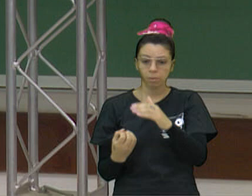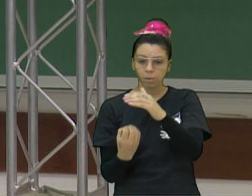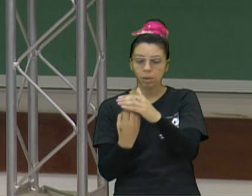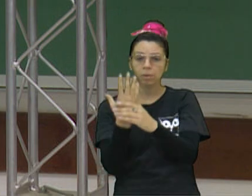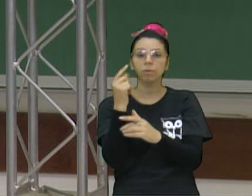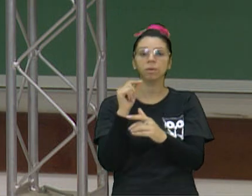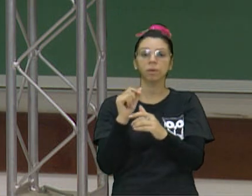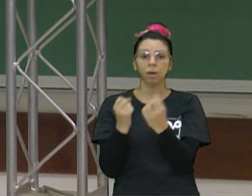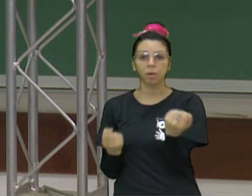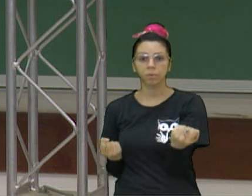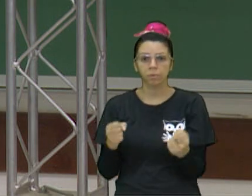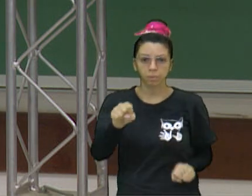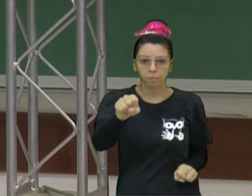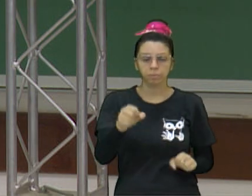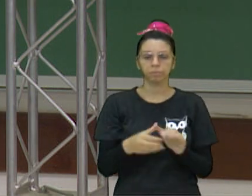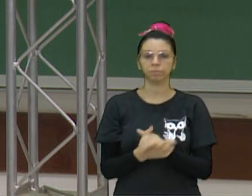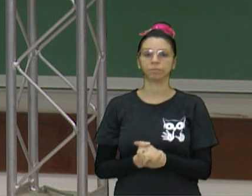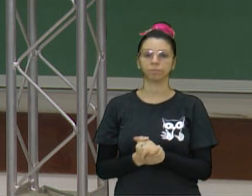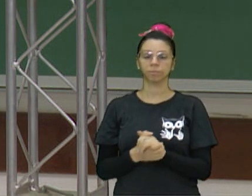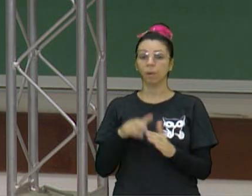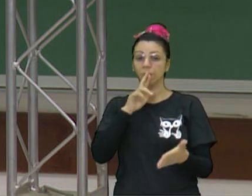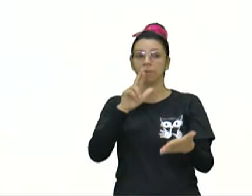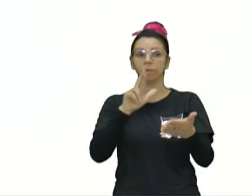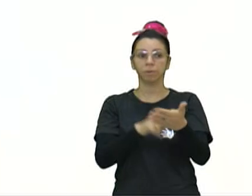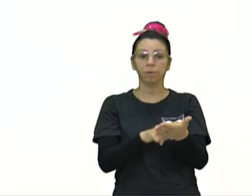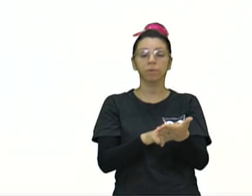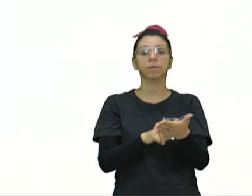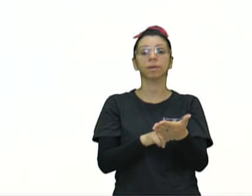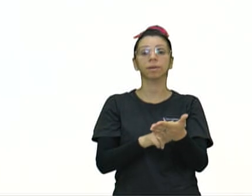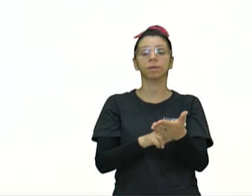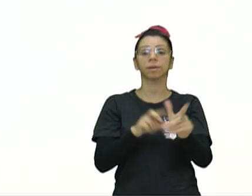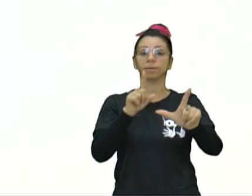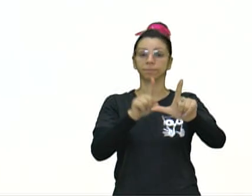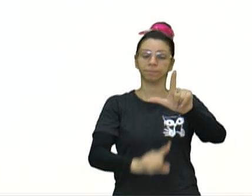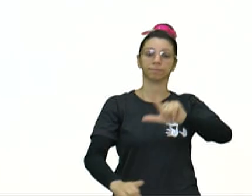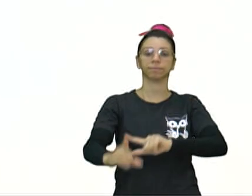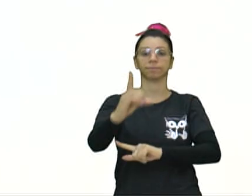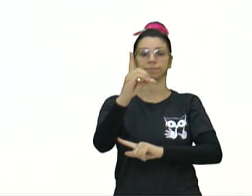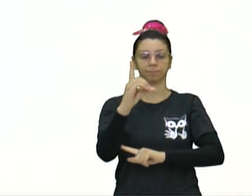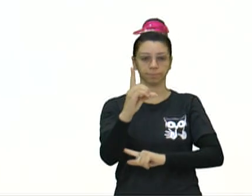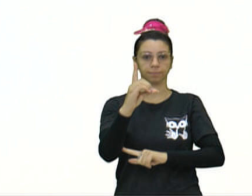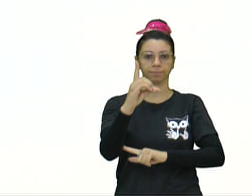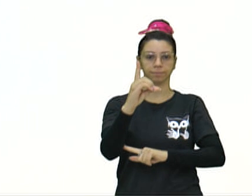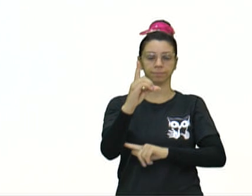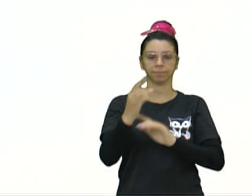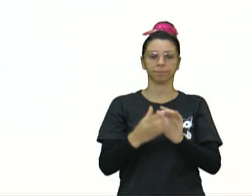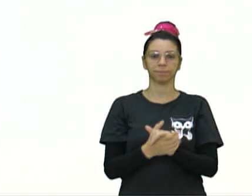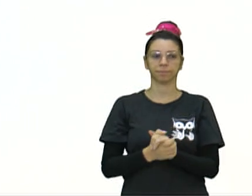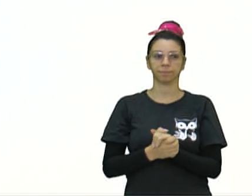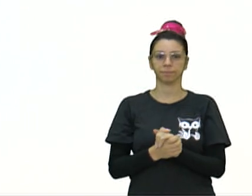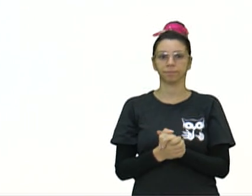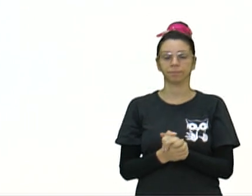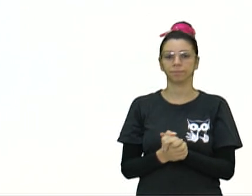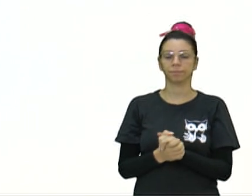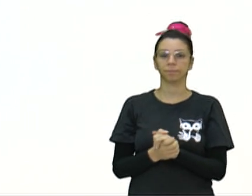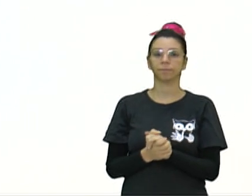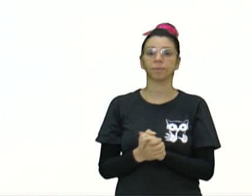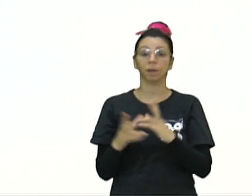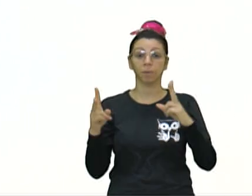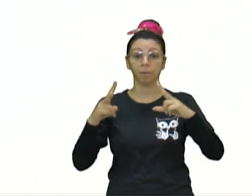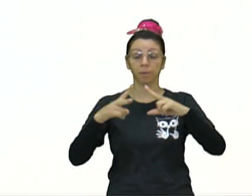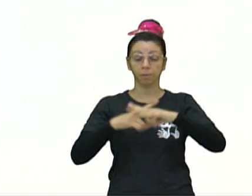ao Taekwondo? Resposta correta, letra B. Isso mesmo, lá a letra D fala o quê? Que as artes